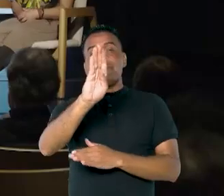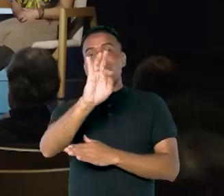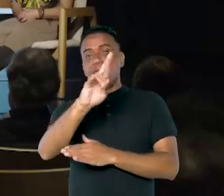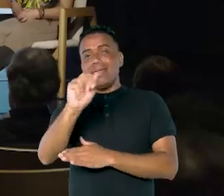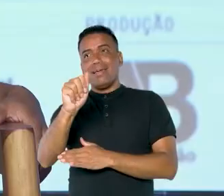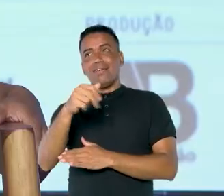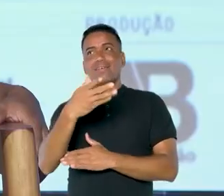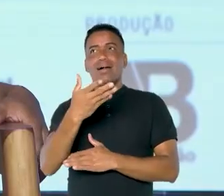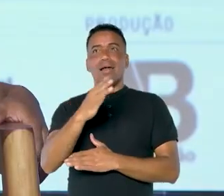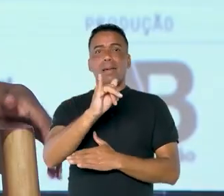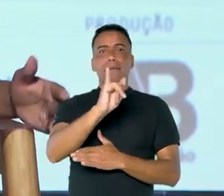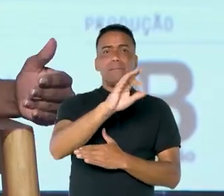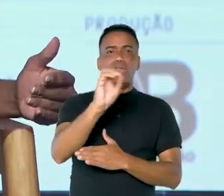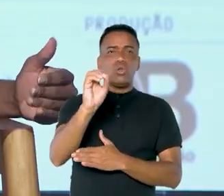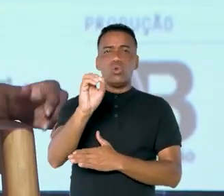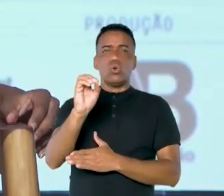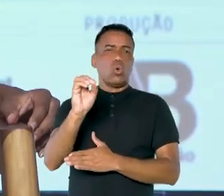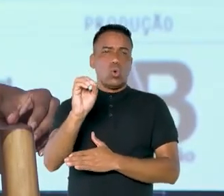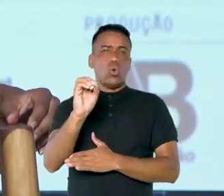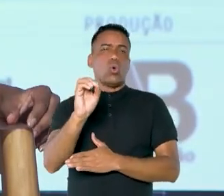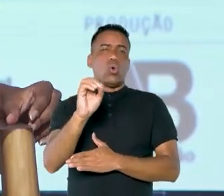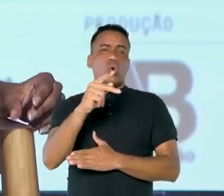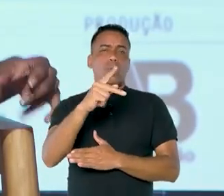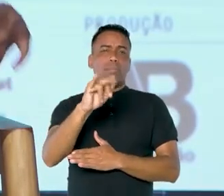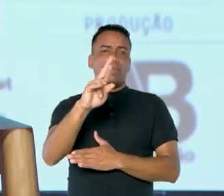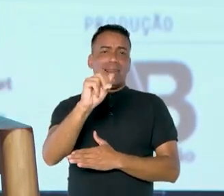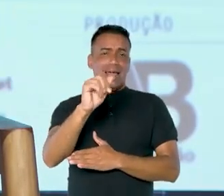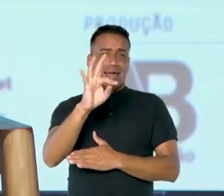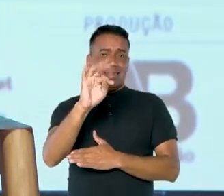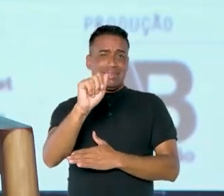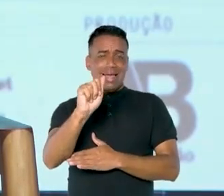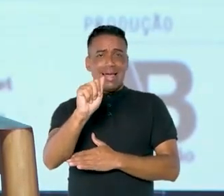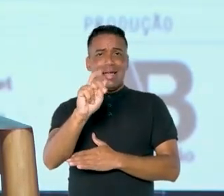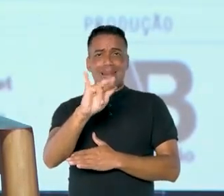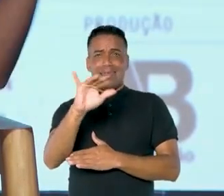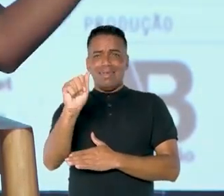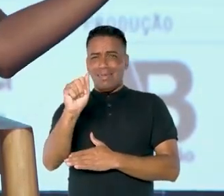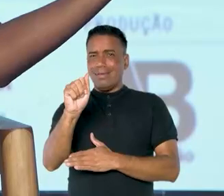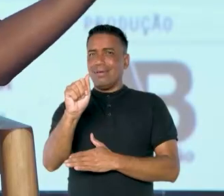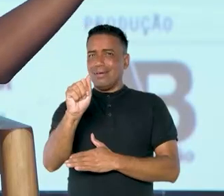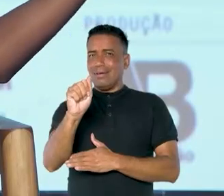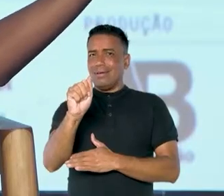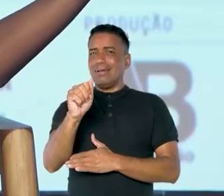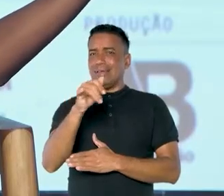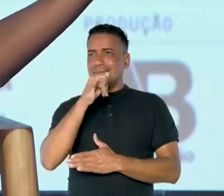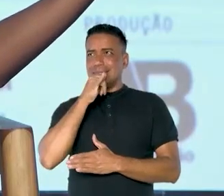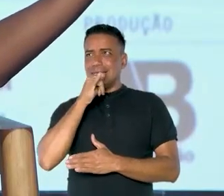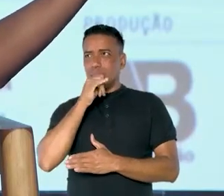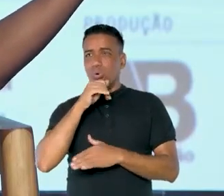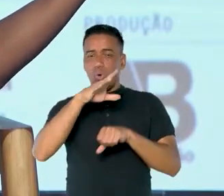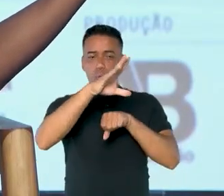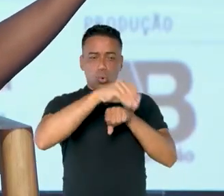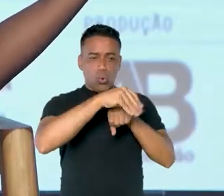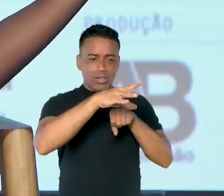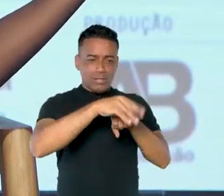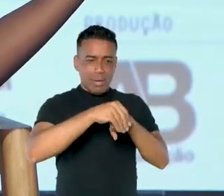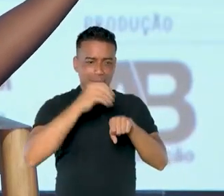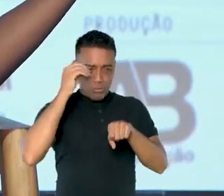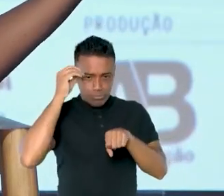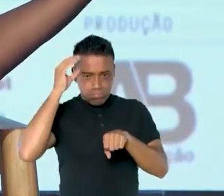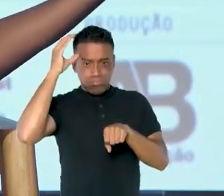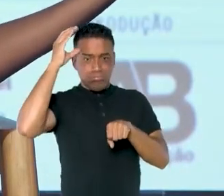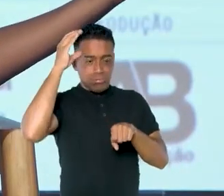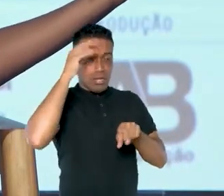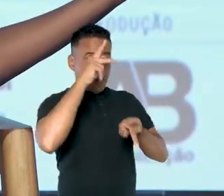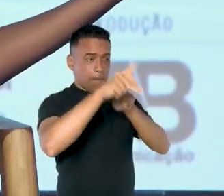biopirataria e dessa dificuldade que a gente tem de convivência entre um saber que vem do que a Elisângela traz, de